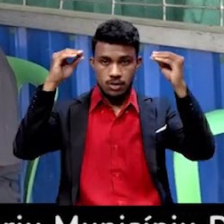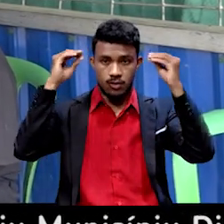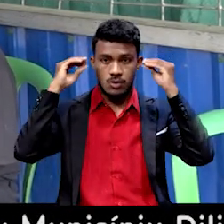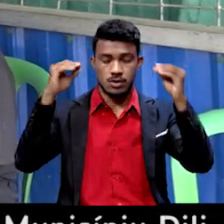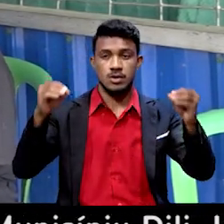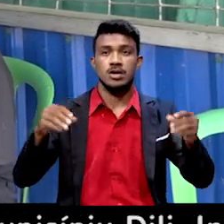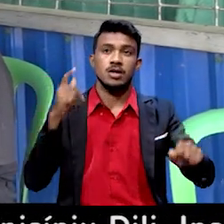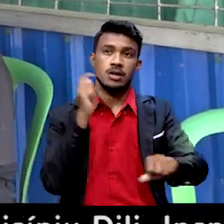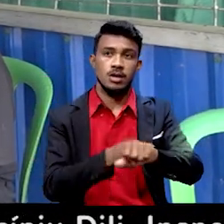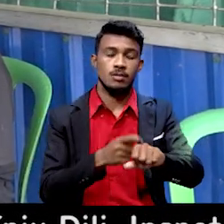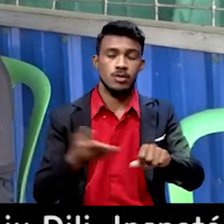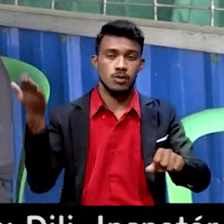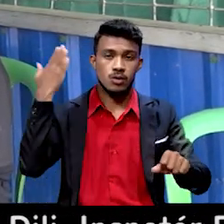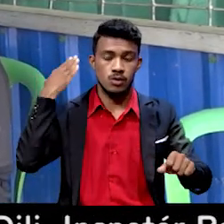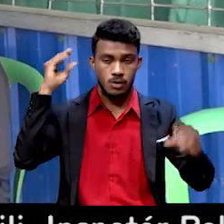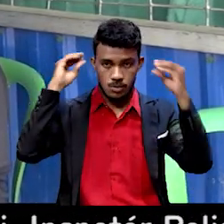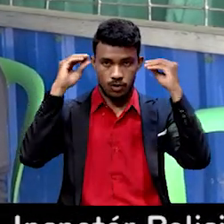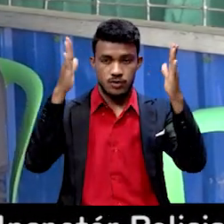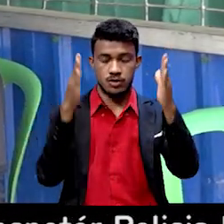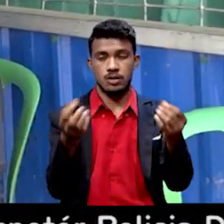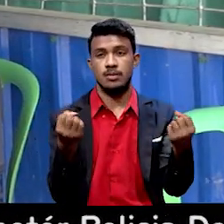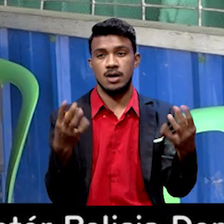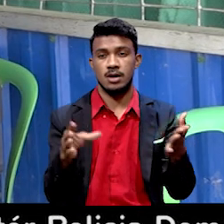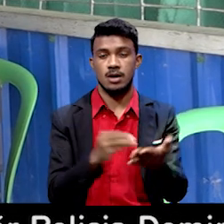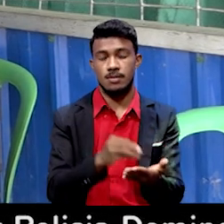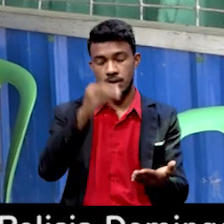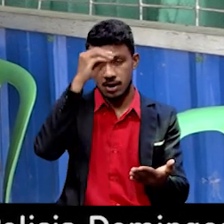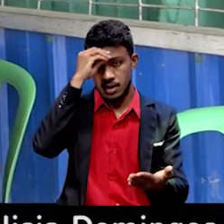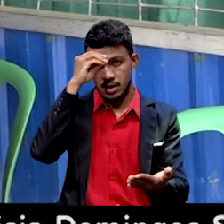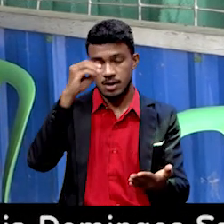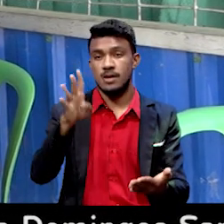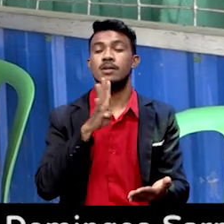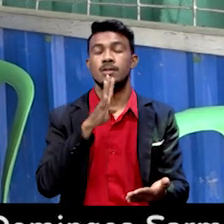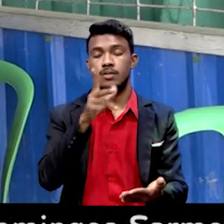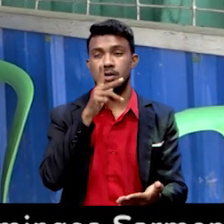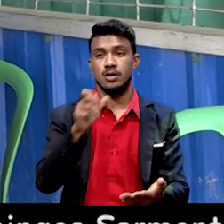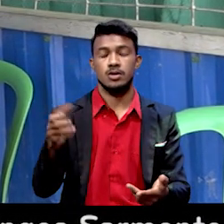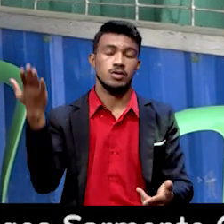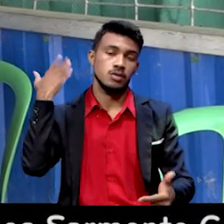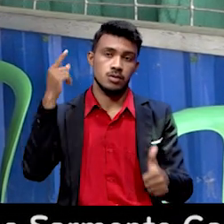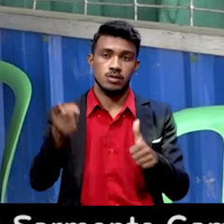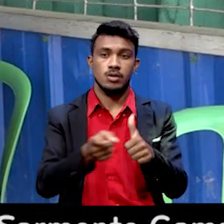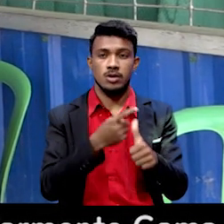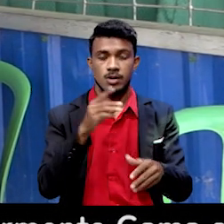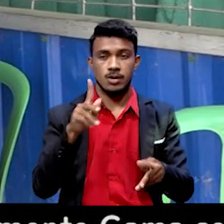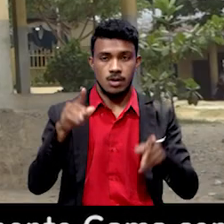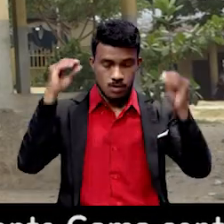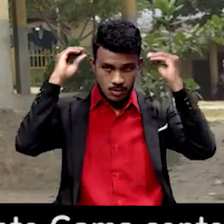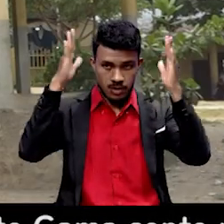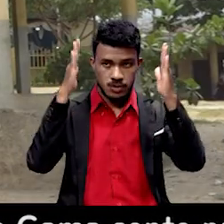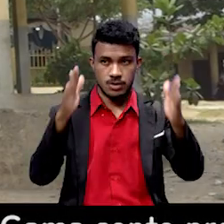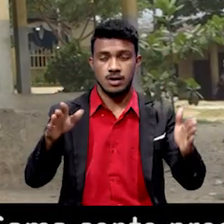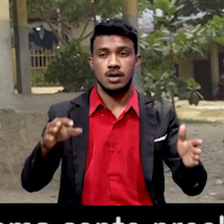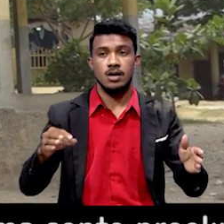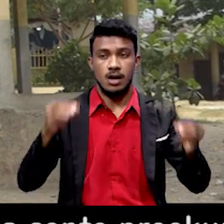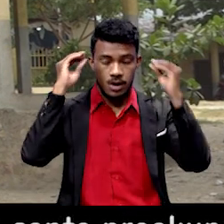colonial, nebe ia professor lubung ida, aprende lian português desde início. Professor Balun produz Kahanorin